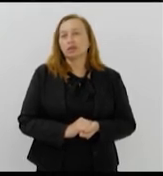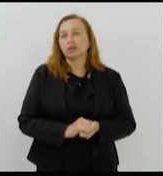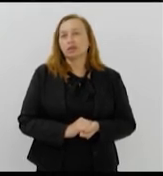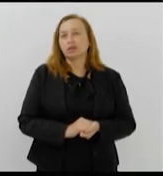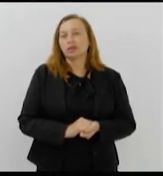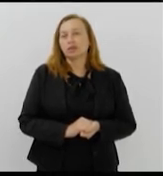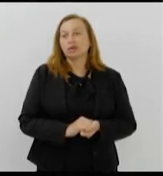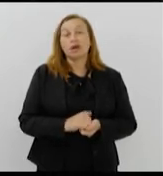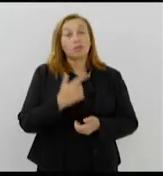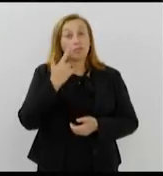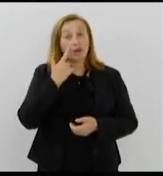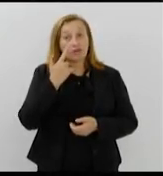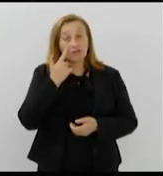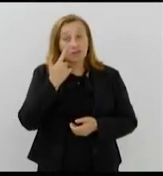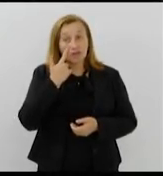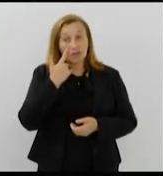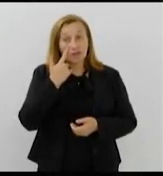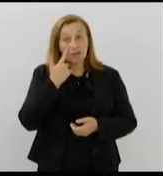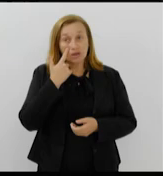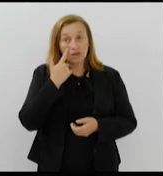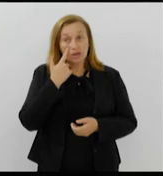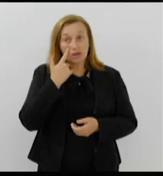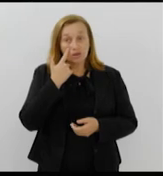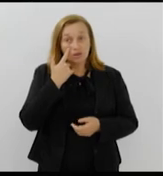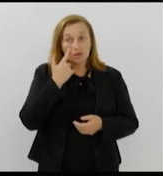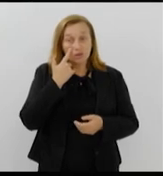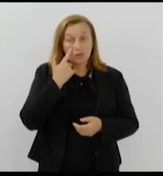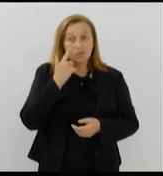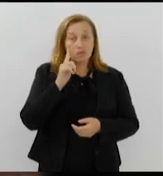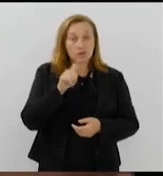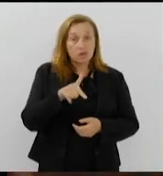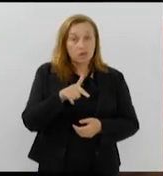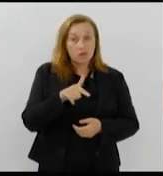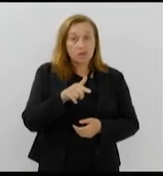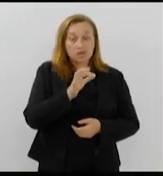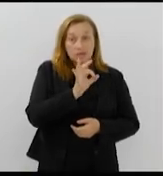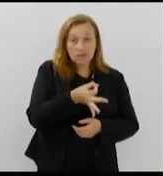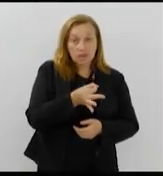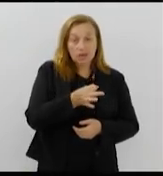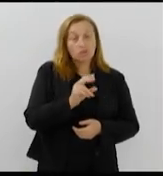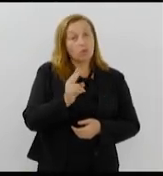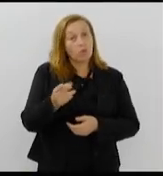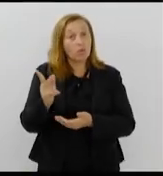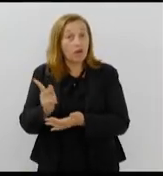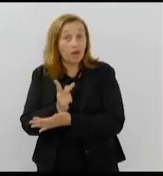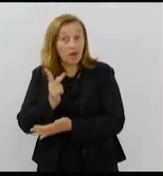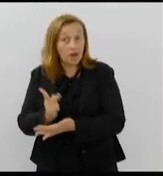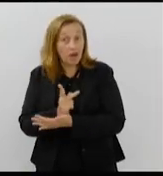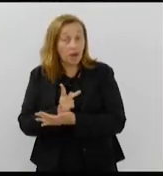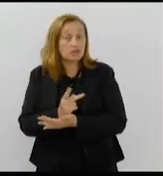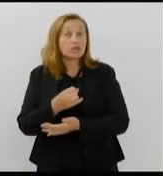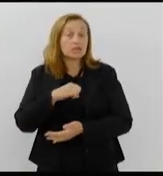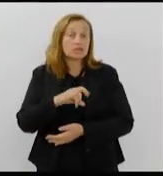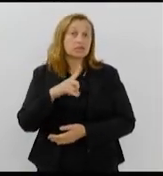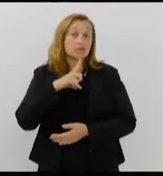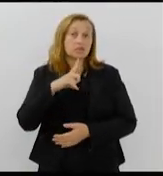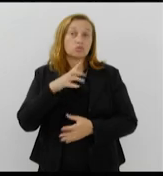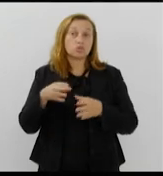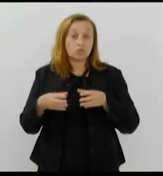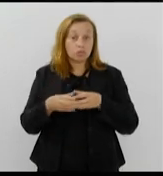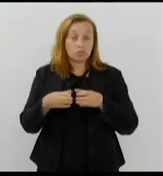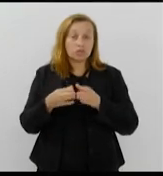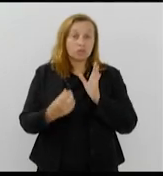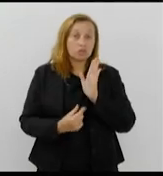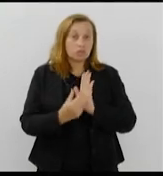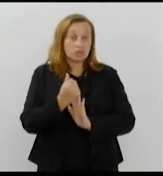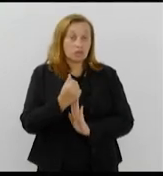constitucionalidade e legalidade de todos os projetos de leis. Se temos Comissão de Orçamento,